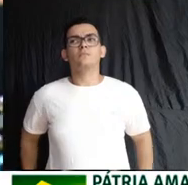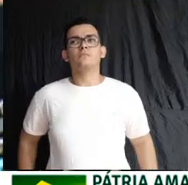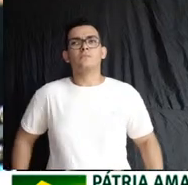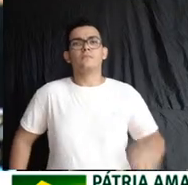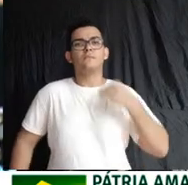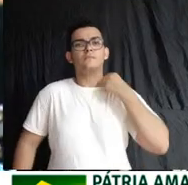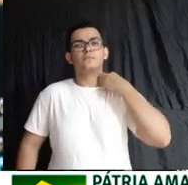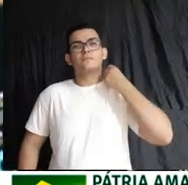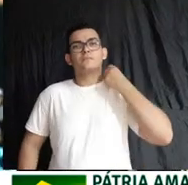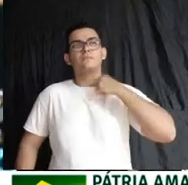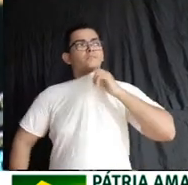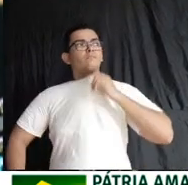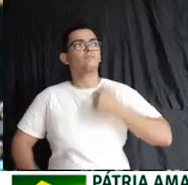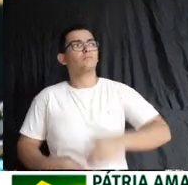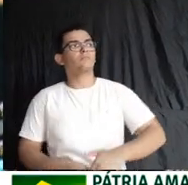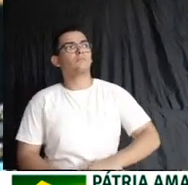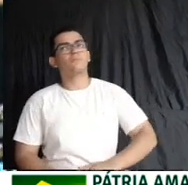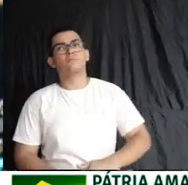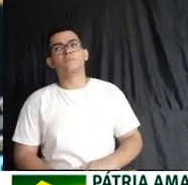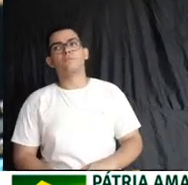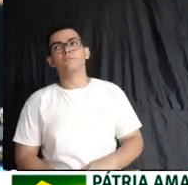Beleza.